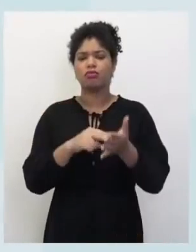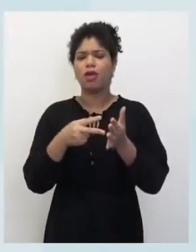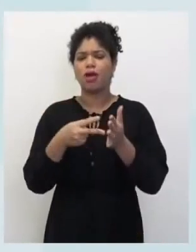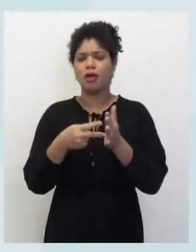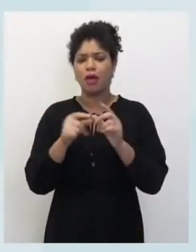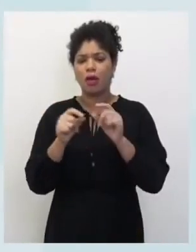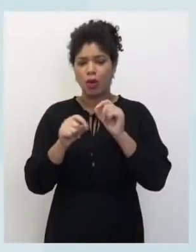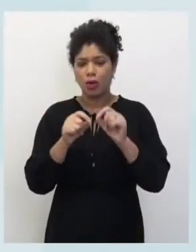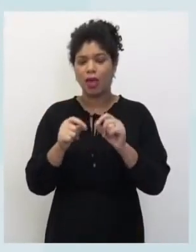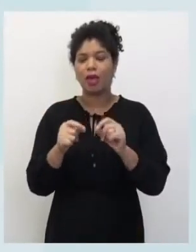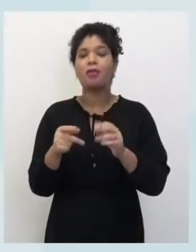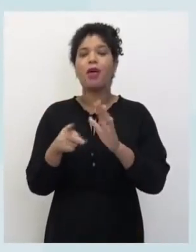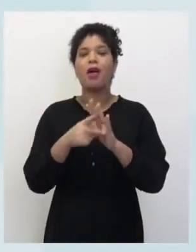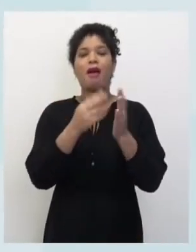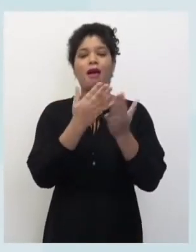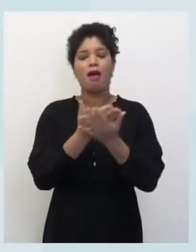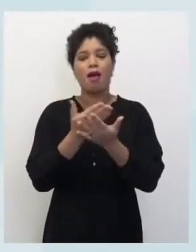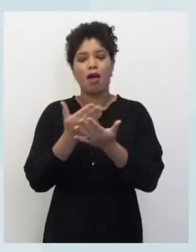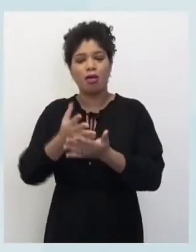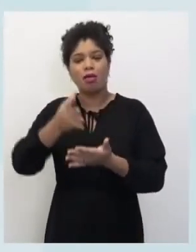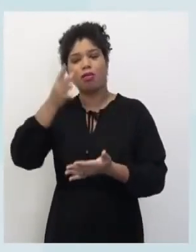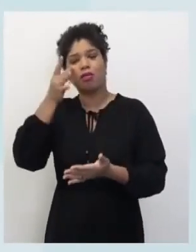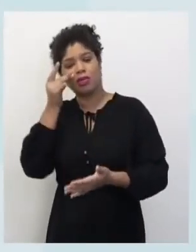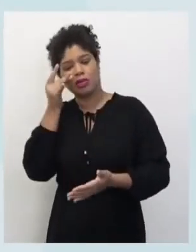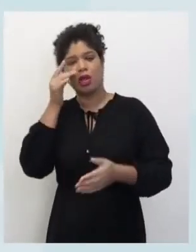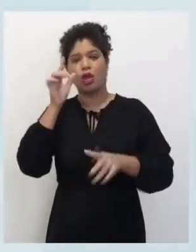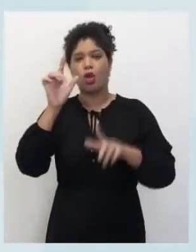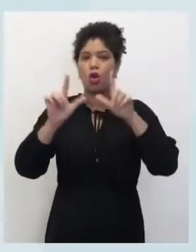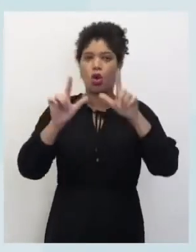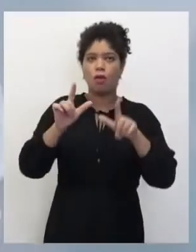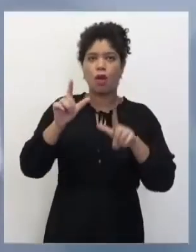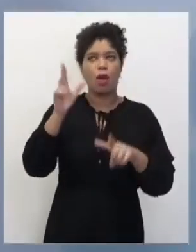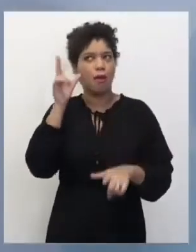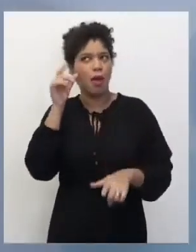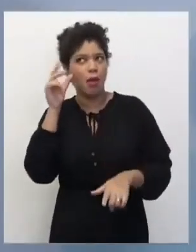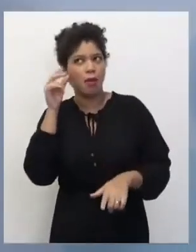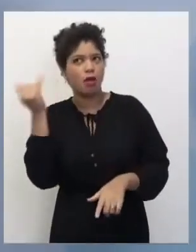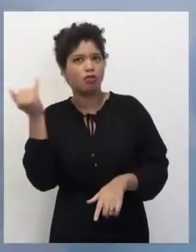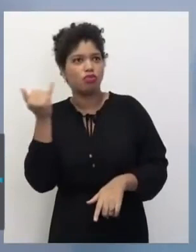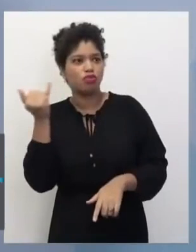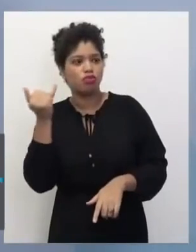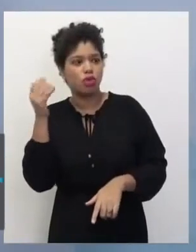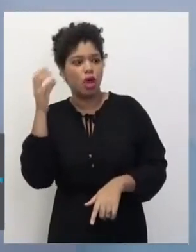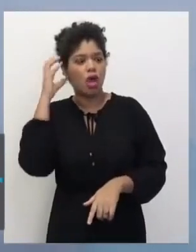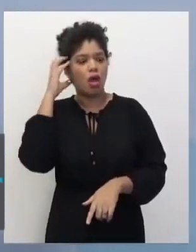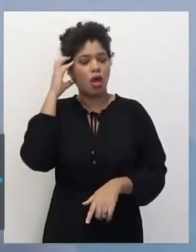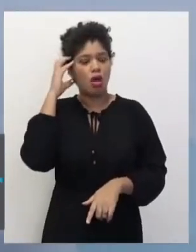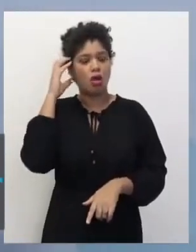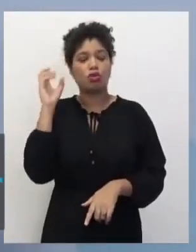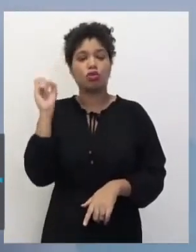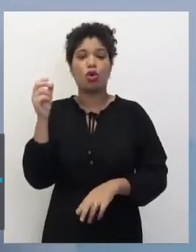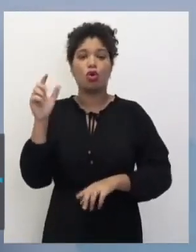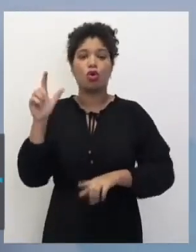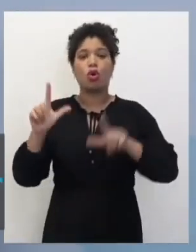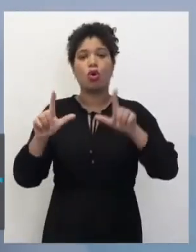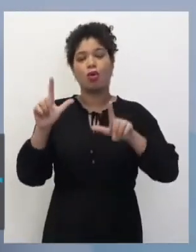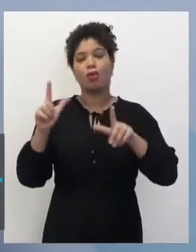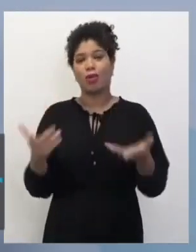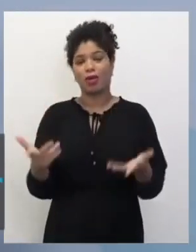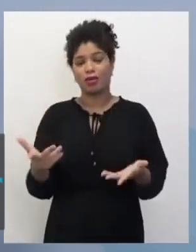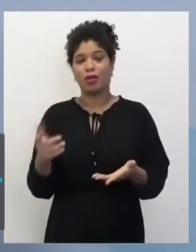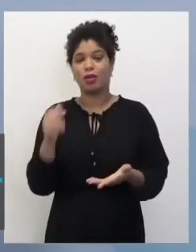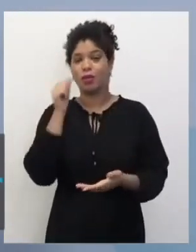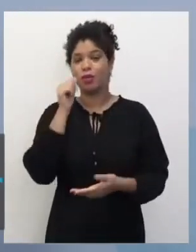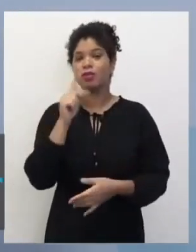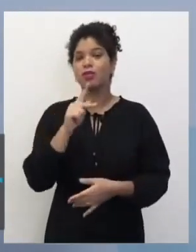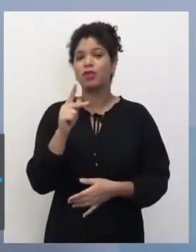ao vivo, áudio, TV e vídeo. Então essas são as habilidades aí. E a professora vai falar para a gente, então,